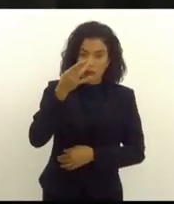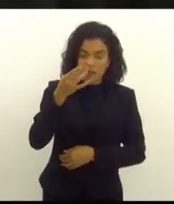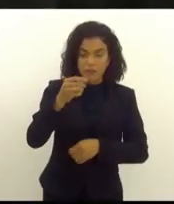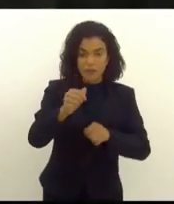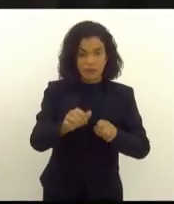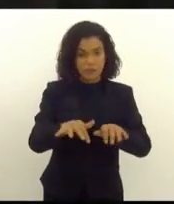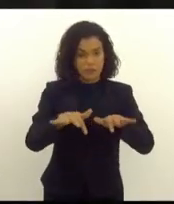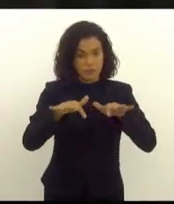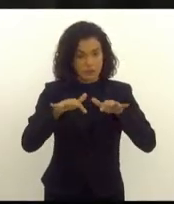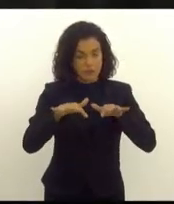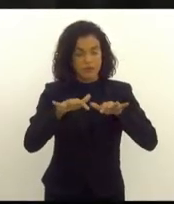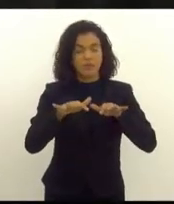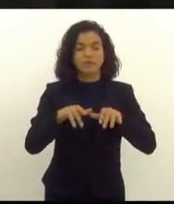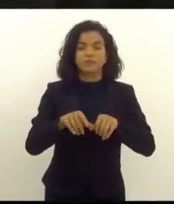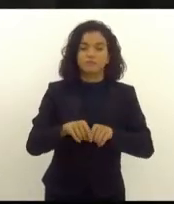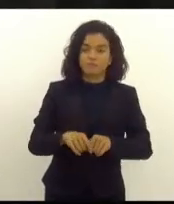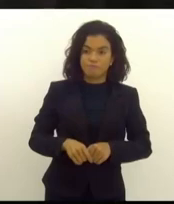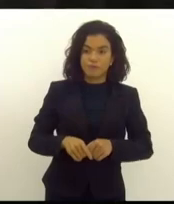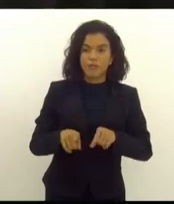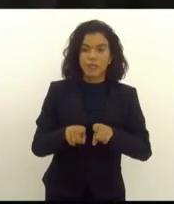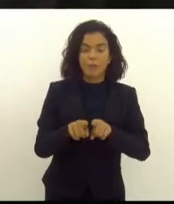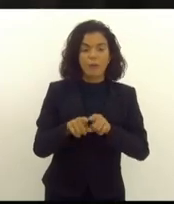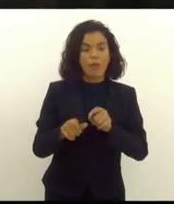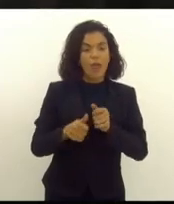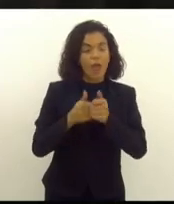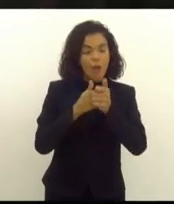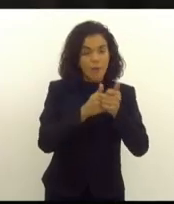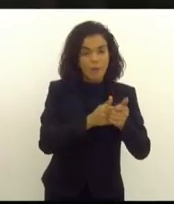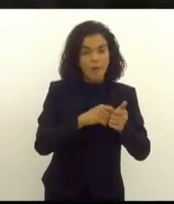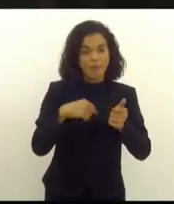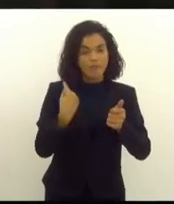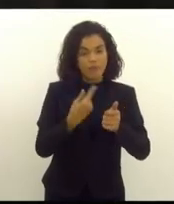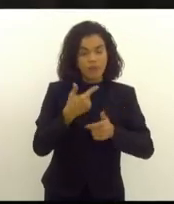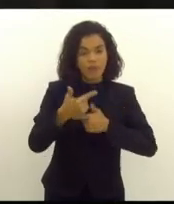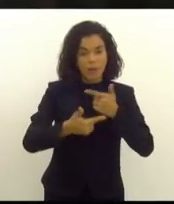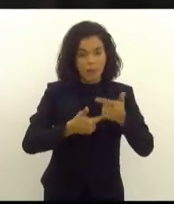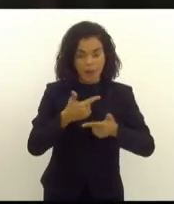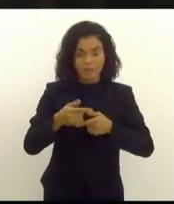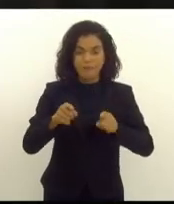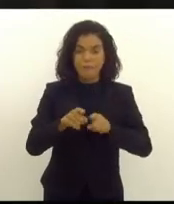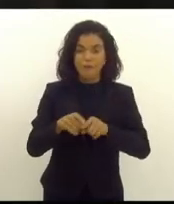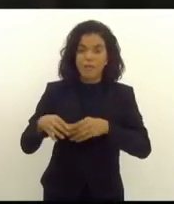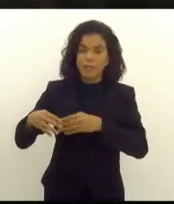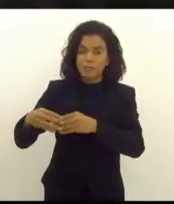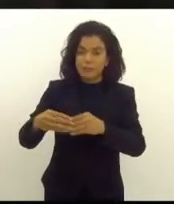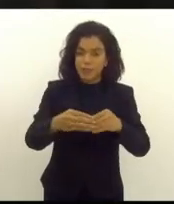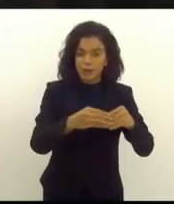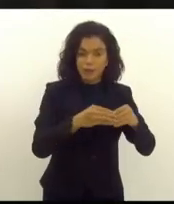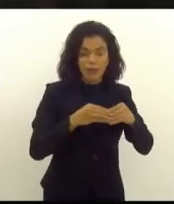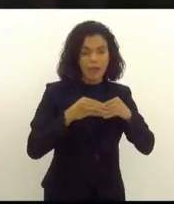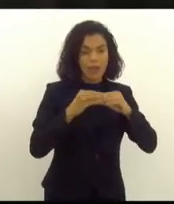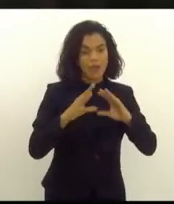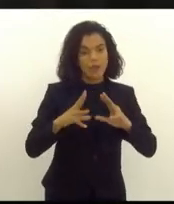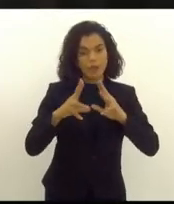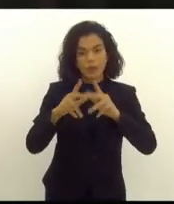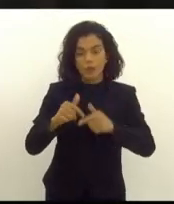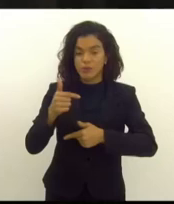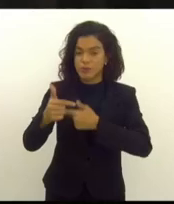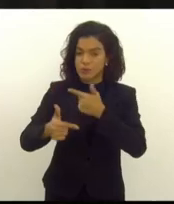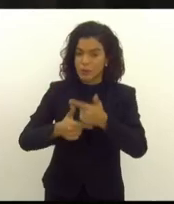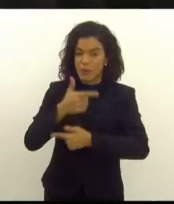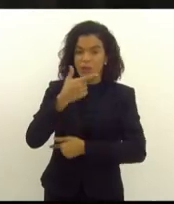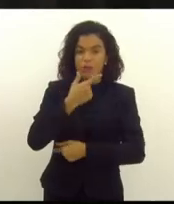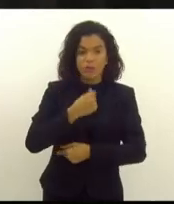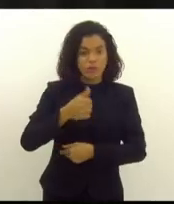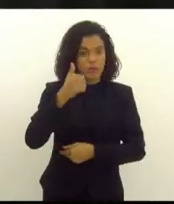plenário que estão na casa também nos acompanhando saudar todos os trabalhadores da alerj e as